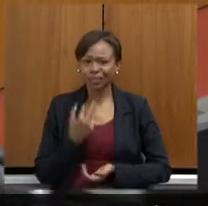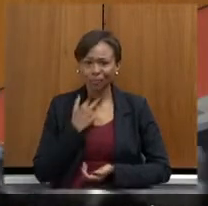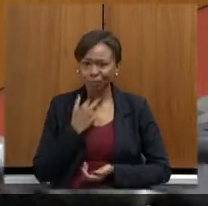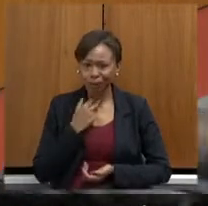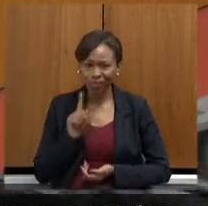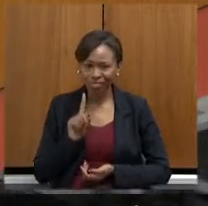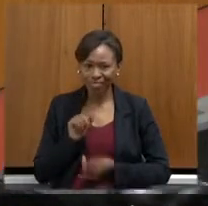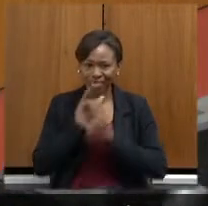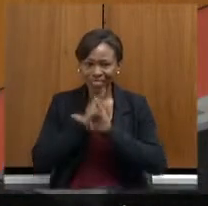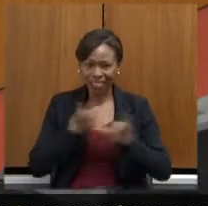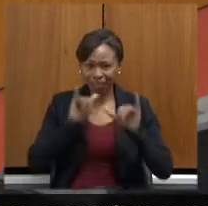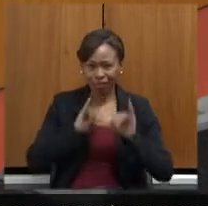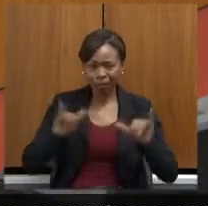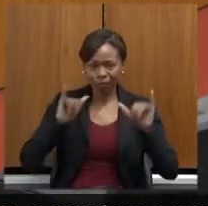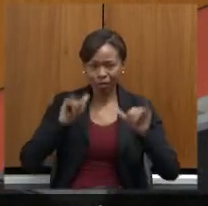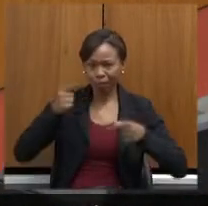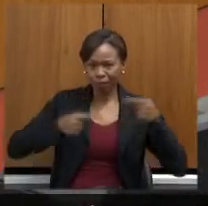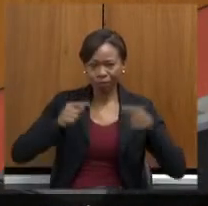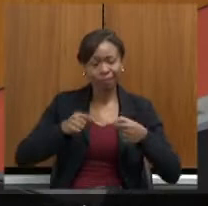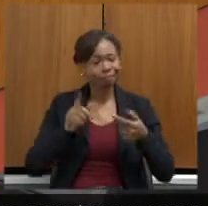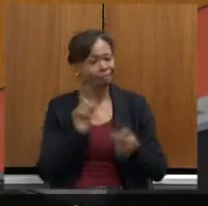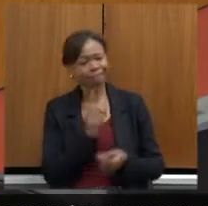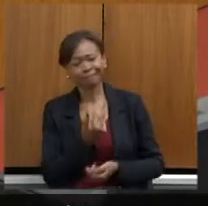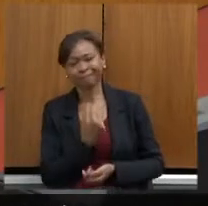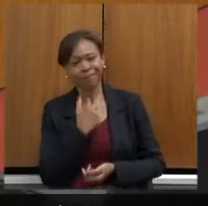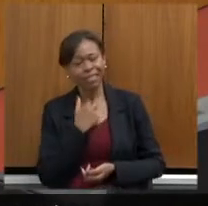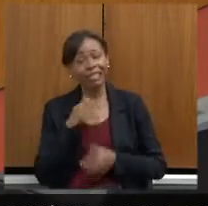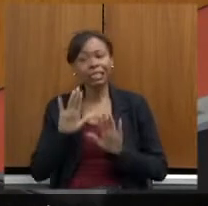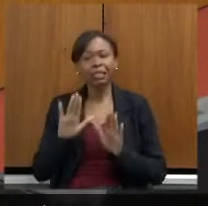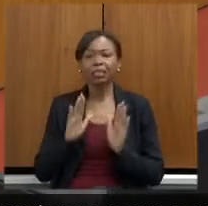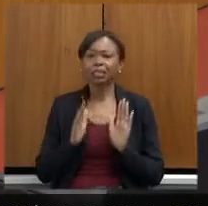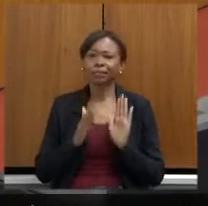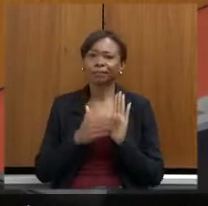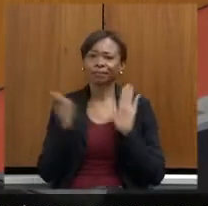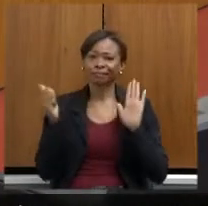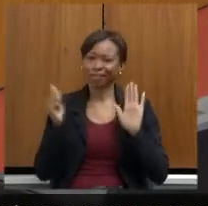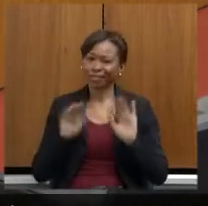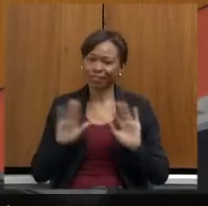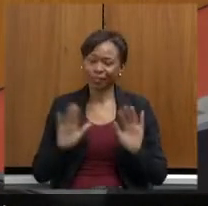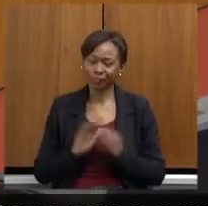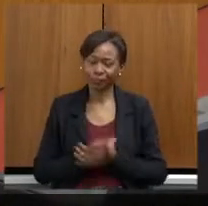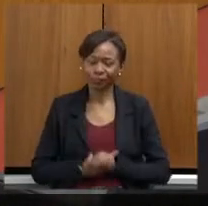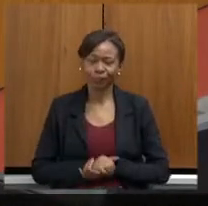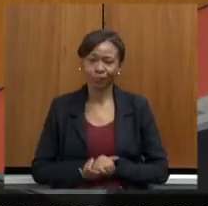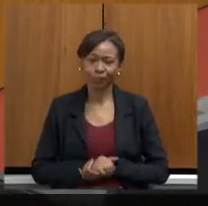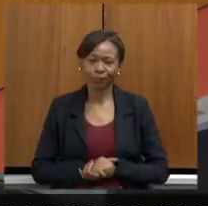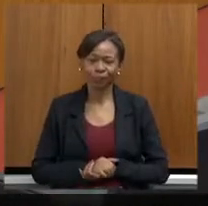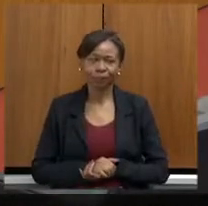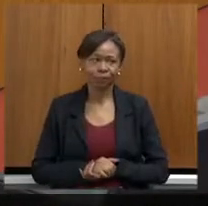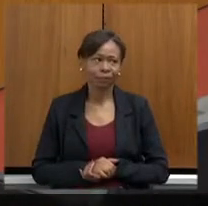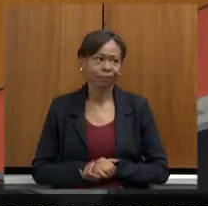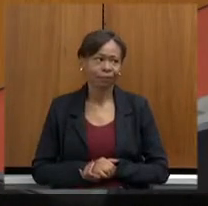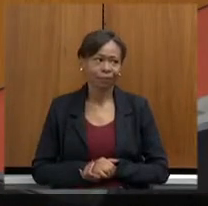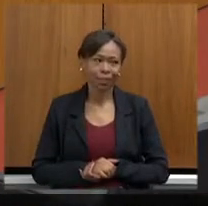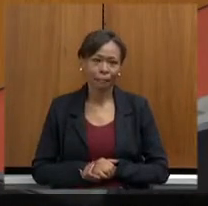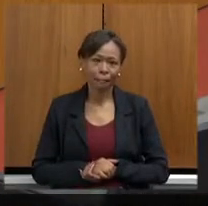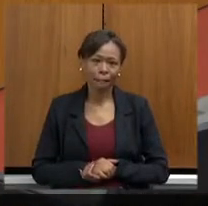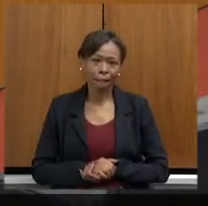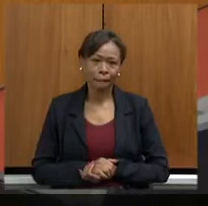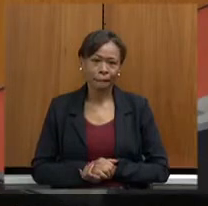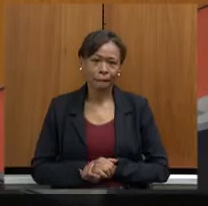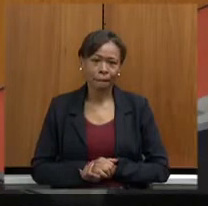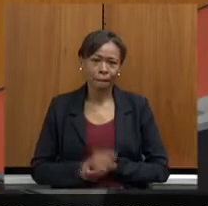campanha política que dorme Acho que não deve né dele então eu vou retirar pessoal vamos Enfim então a regularização fundiária